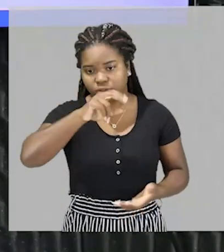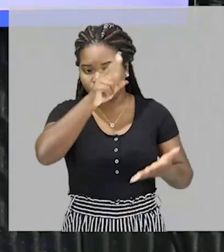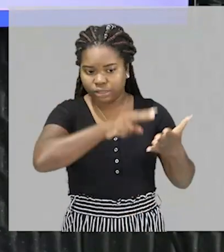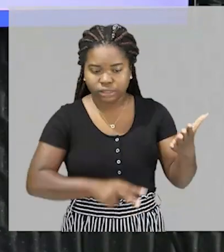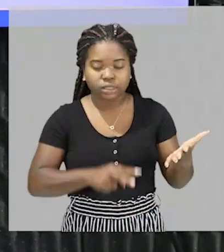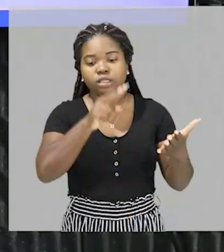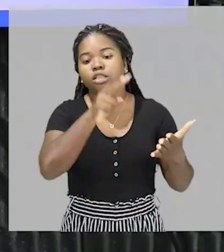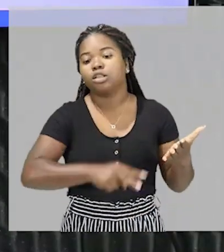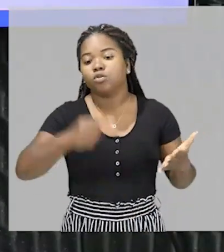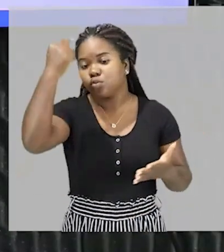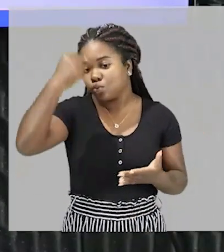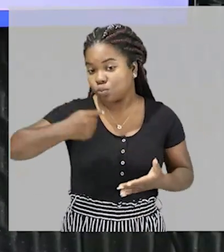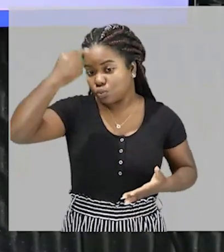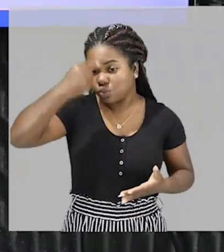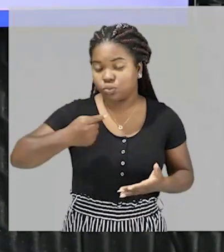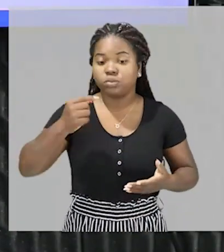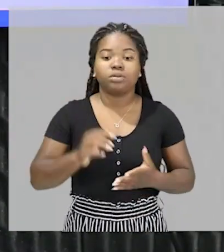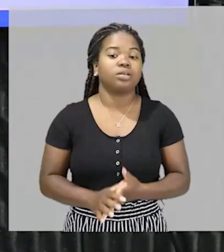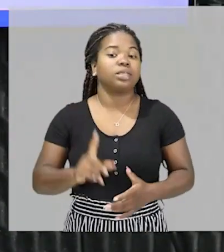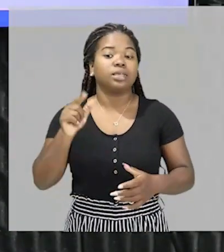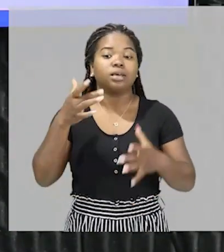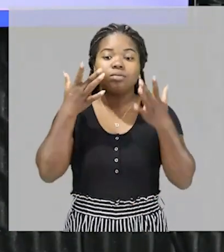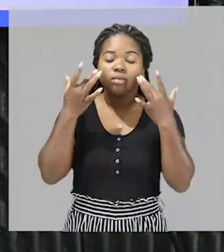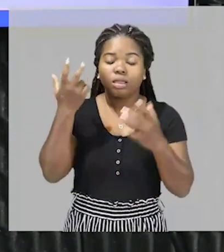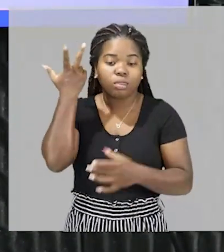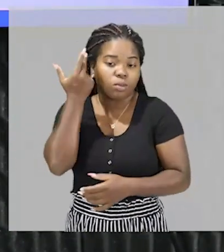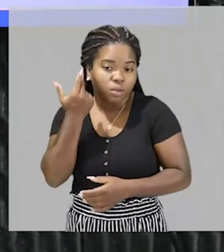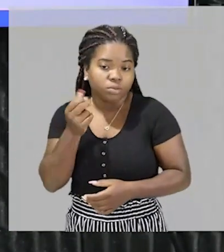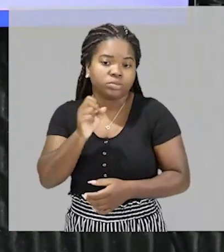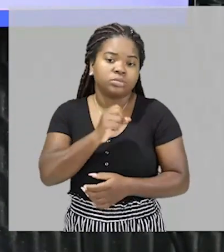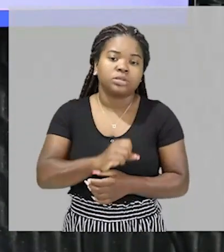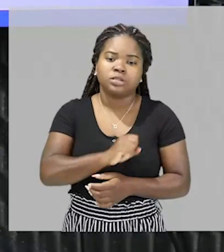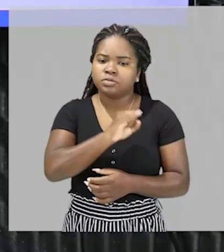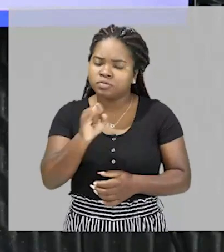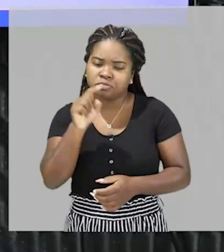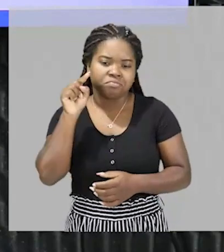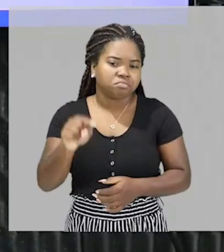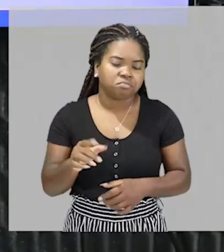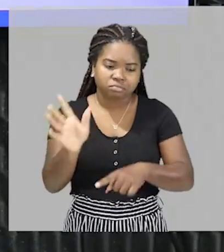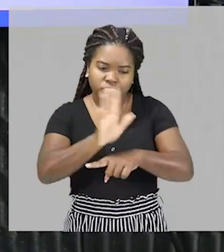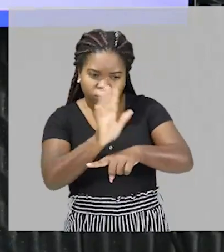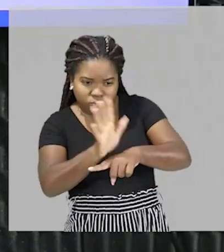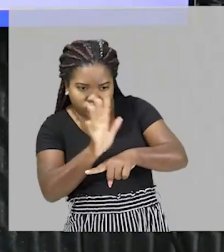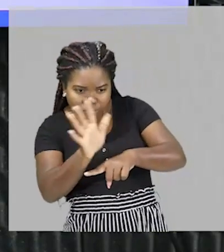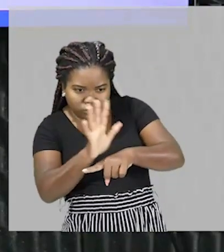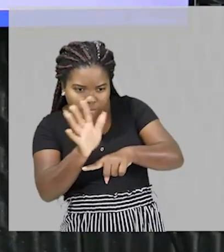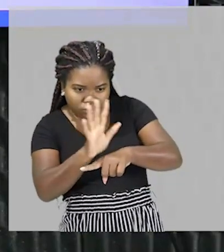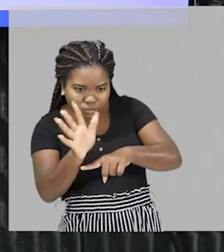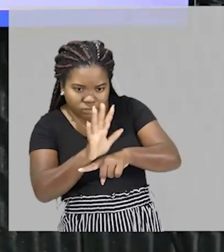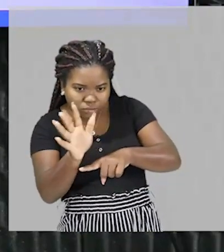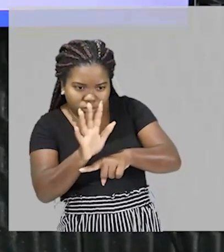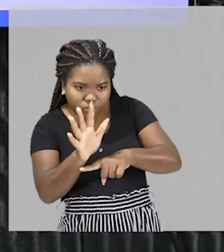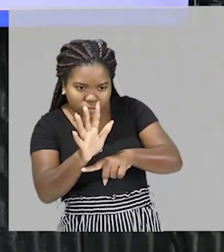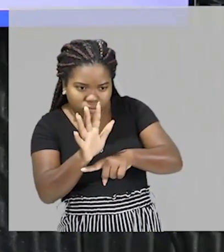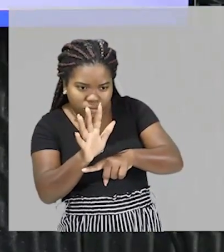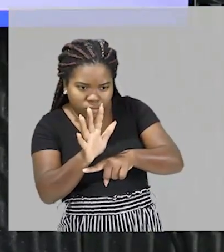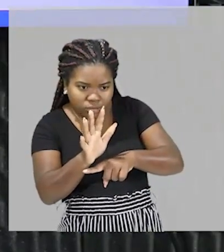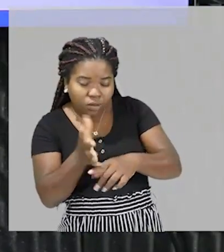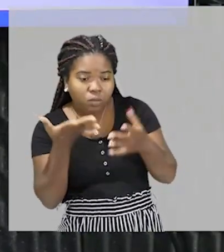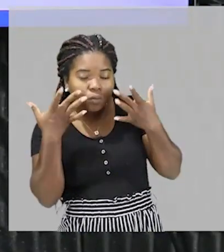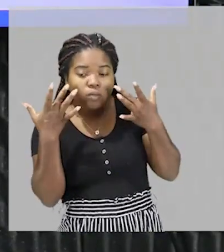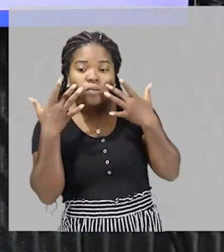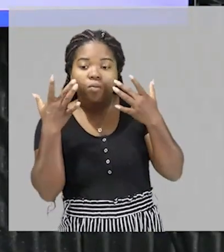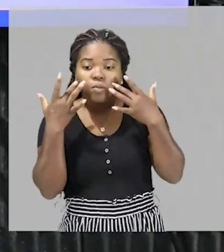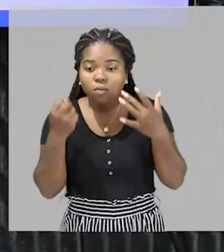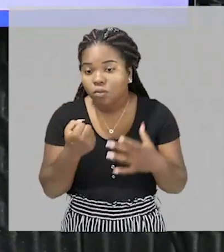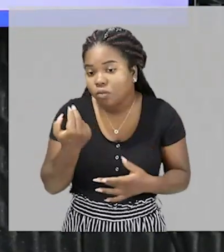dos corpos, e isso para o ator é natural. Quando você assiste um filme, assiste uma série, assiste uma peça de